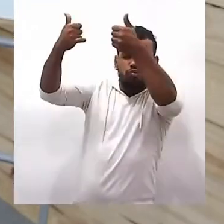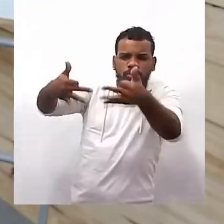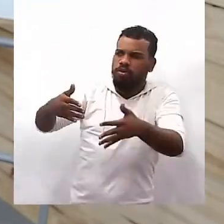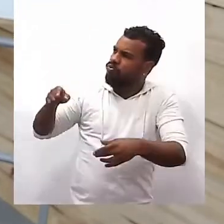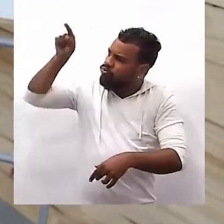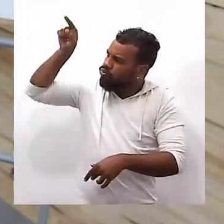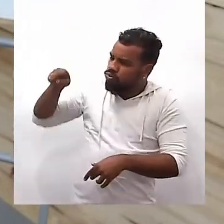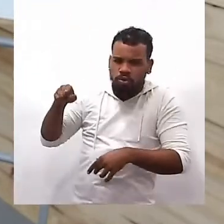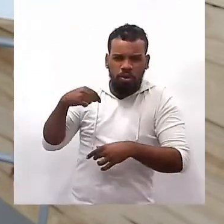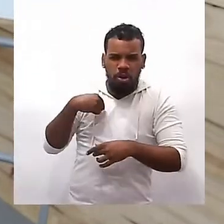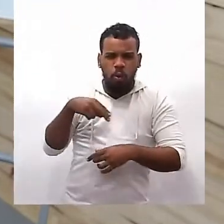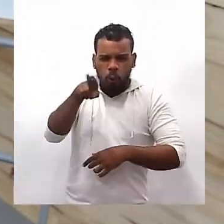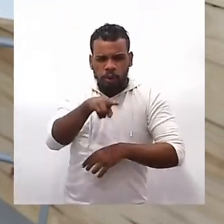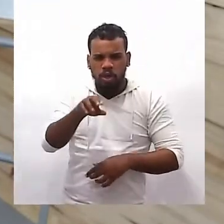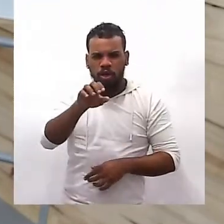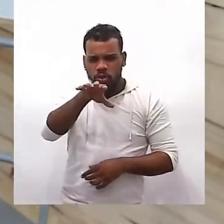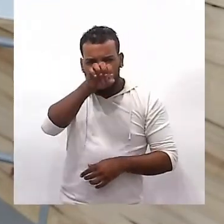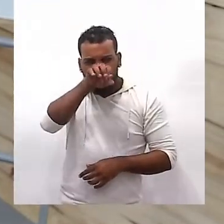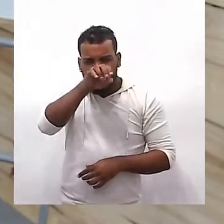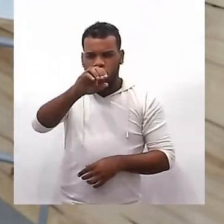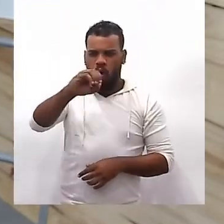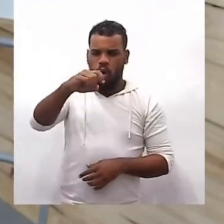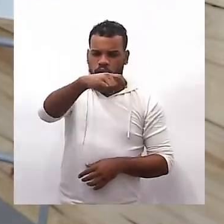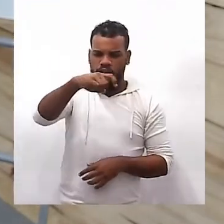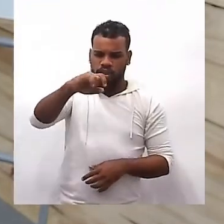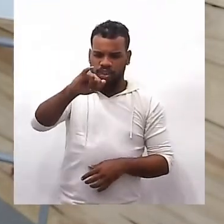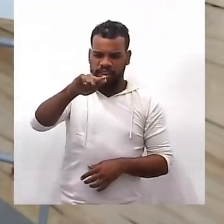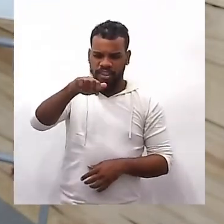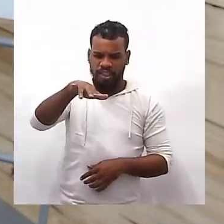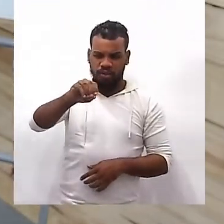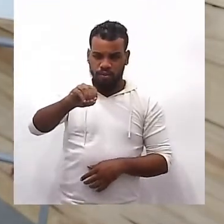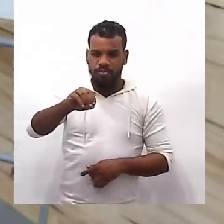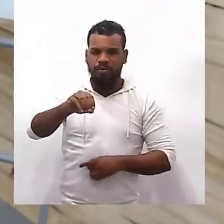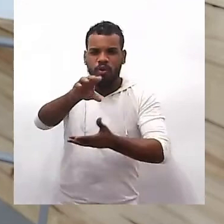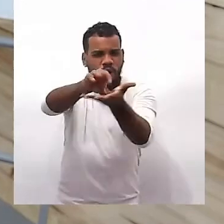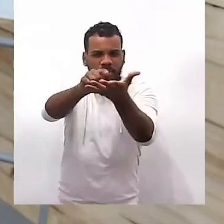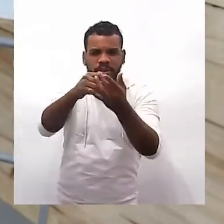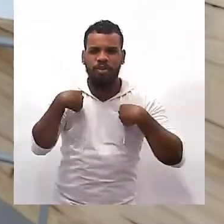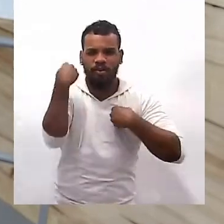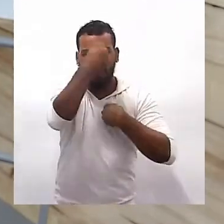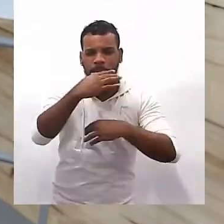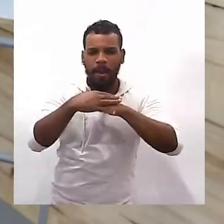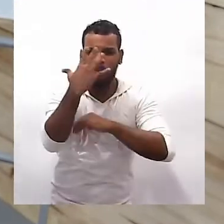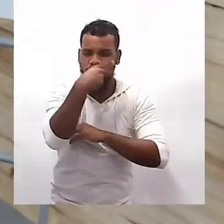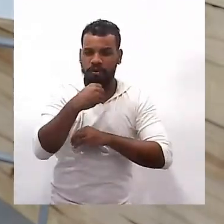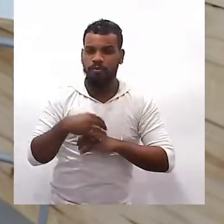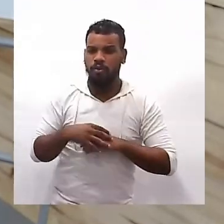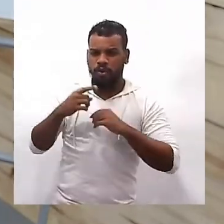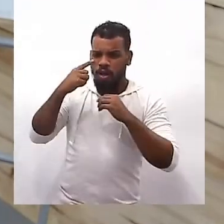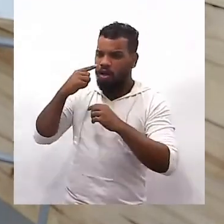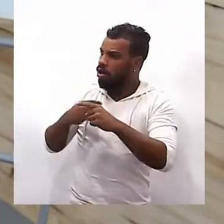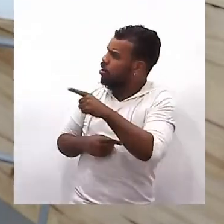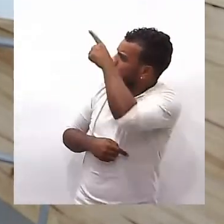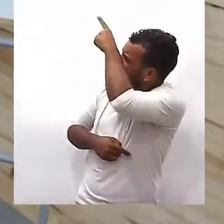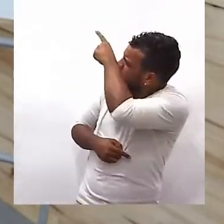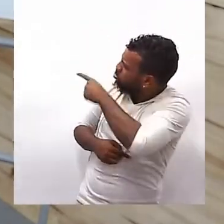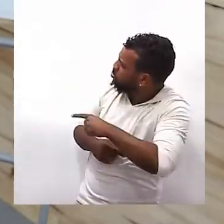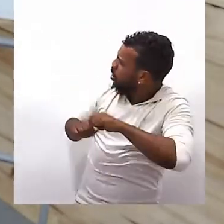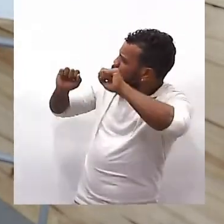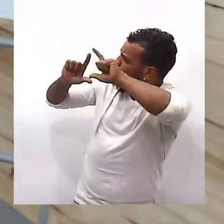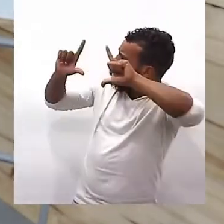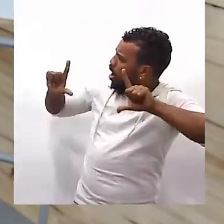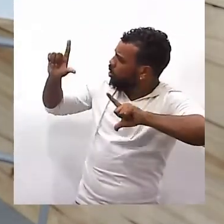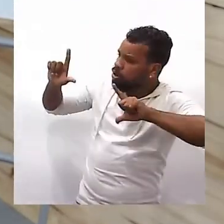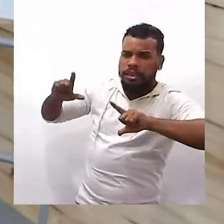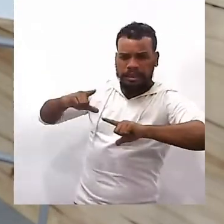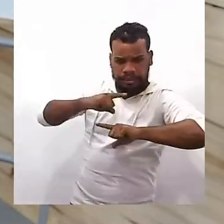eu usei oxigênio. Ei, monstrinho, olha pra mim, não copia não. Eu sou mais bonito que esse teu caderno, olha pra mim. Em algum momento aqui, eu